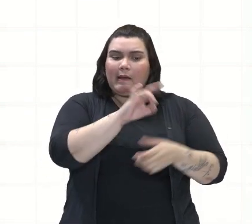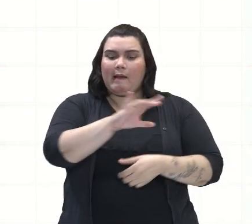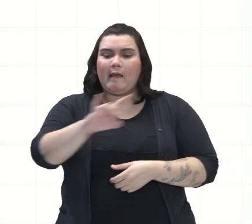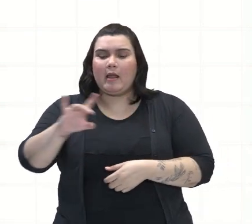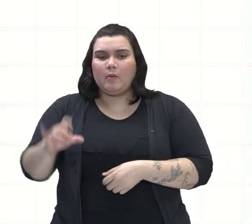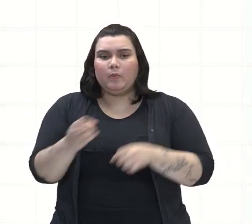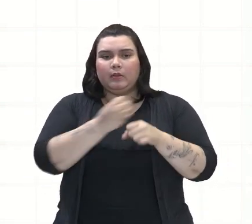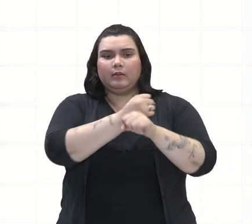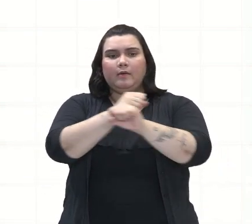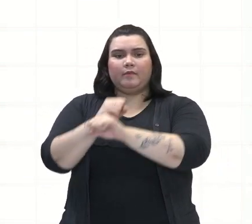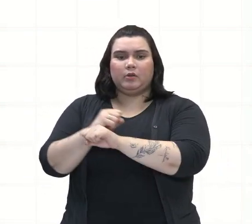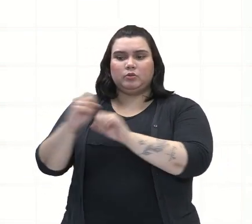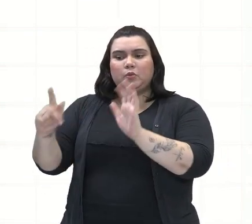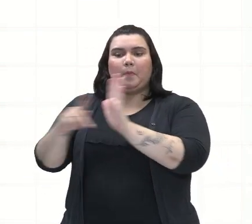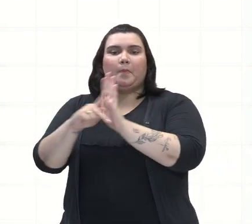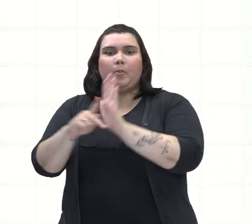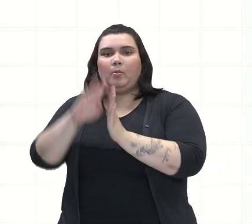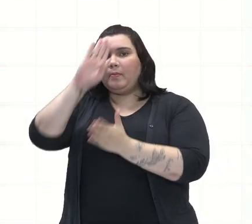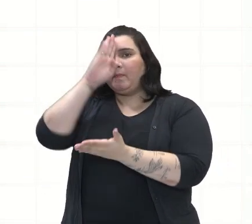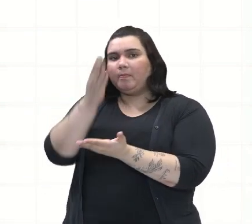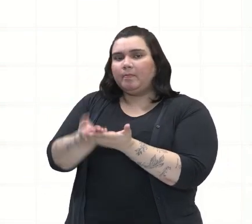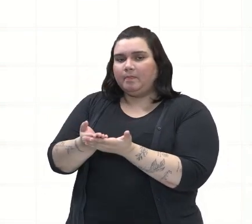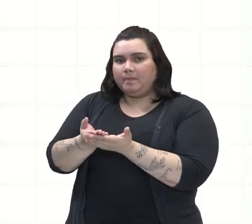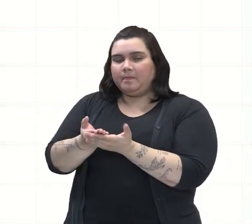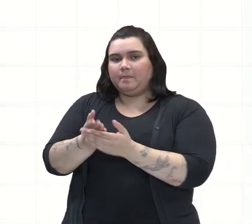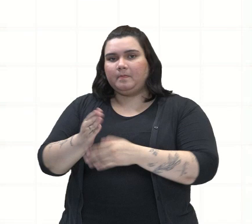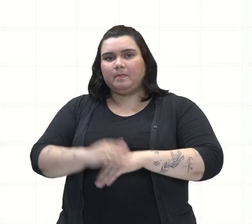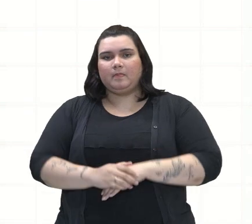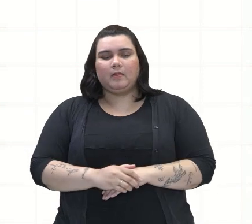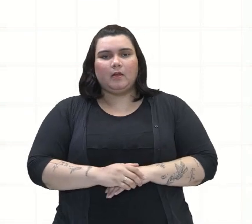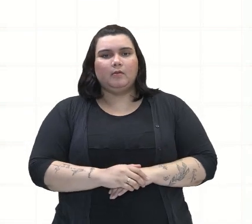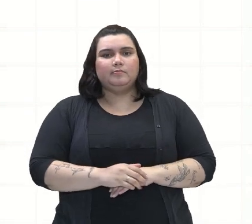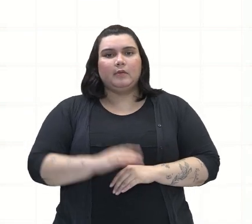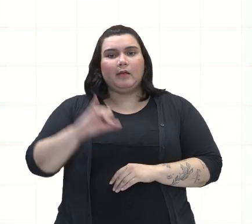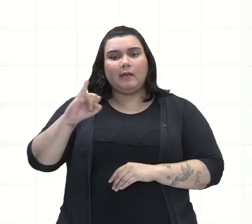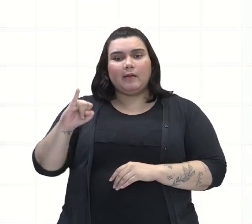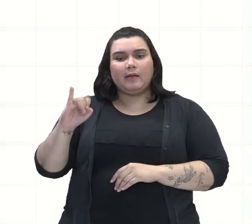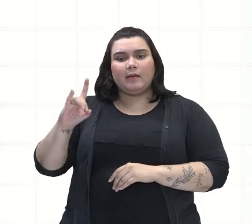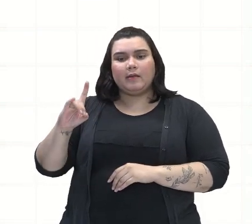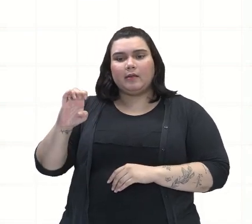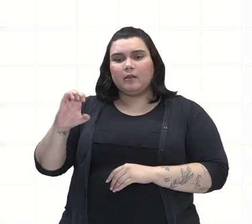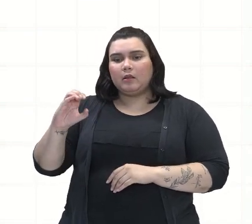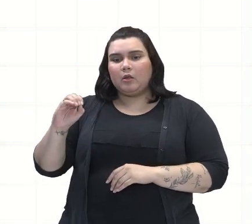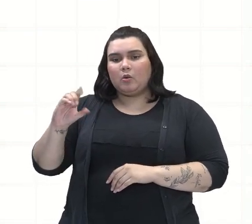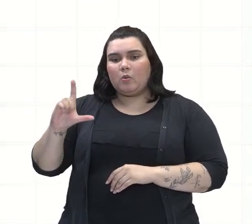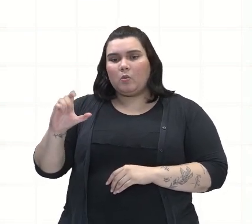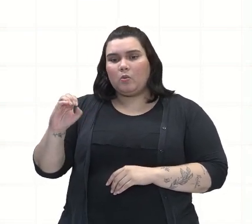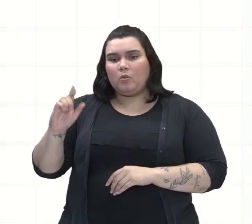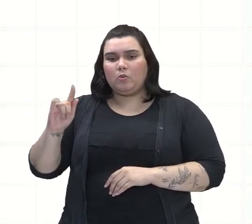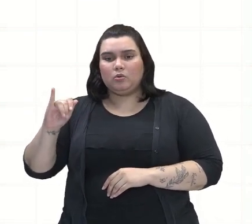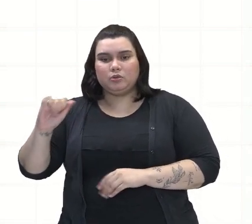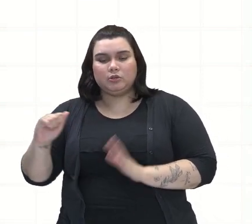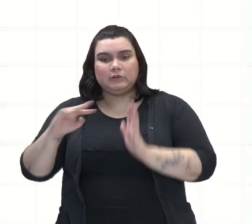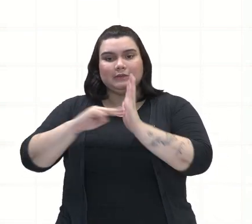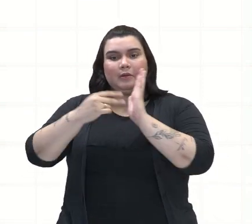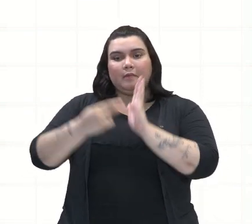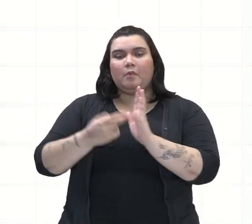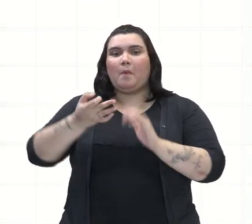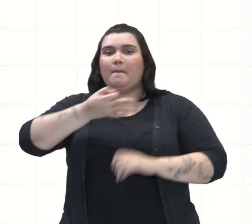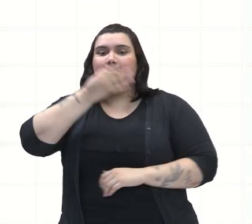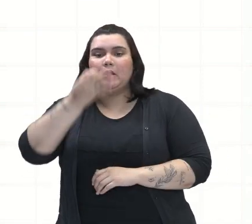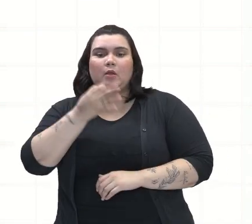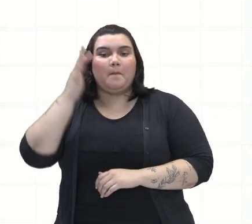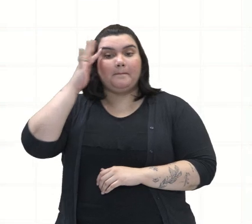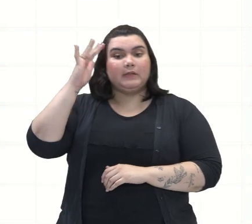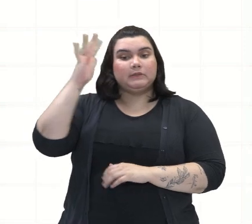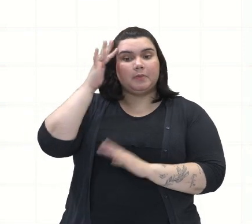a sua ideologia. Professor, o que seria ideologia? O seu pensamento, né? A sua linha de pensamento,